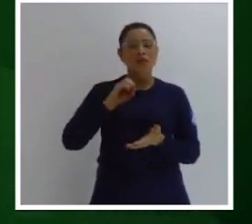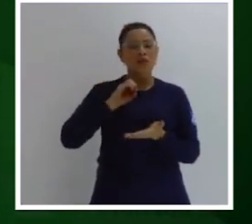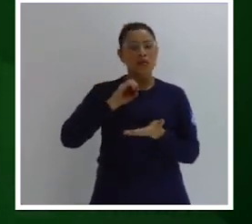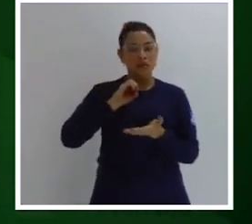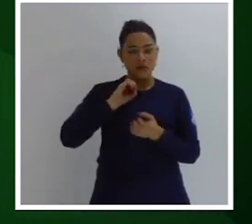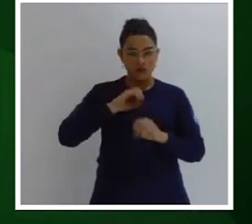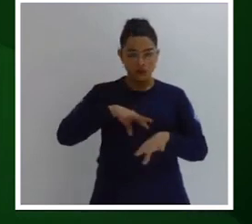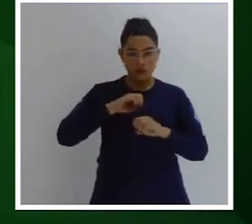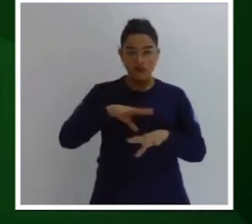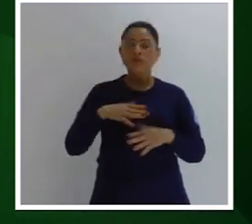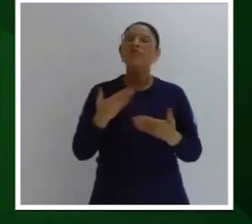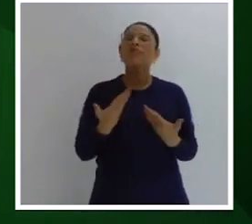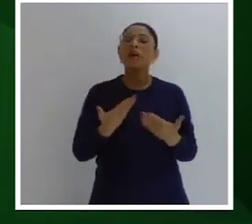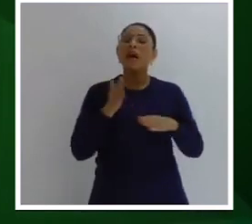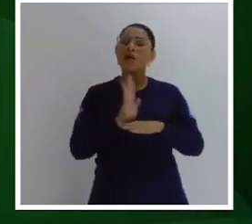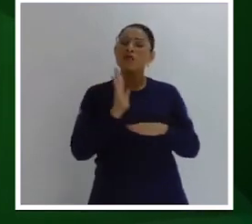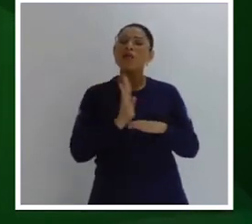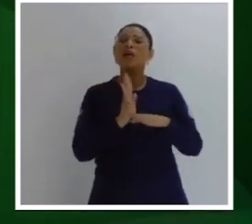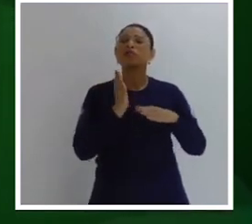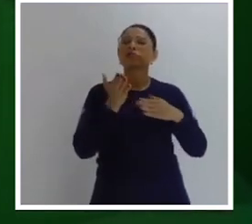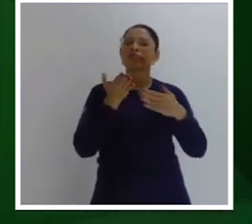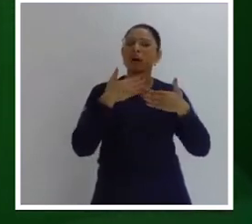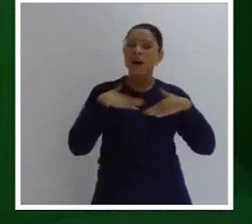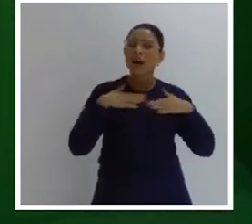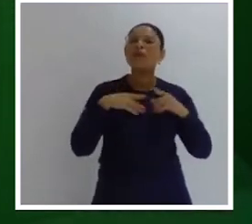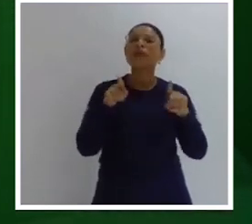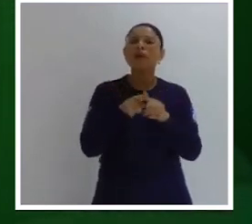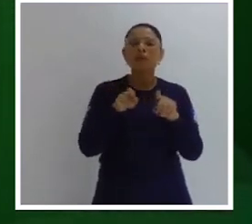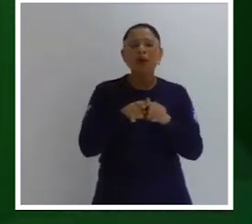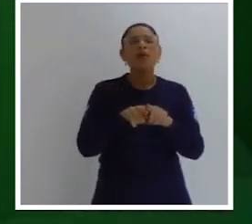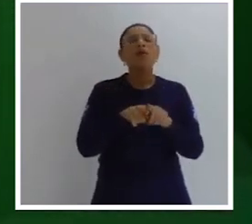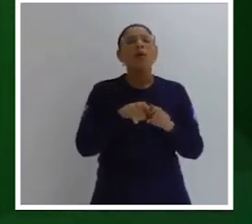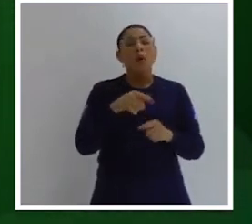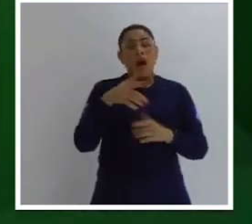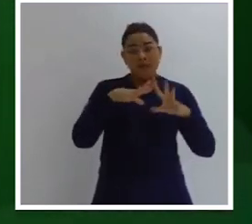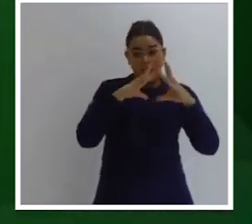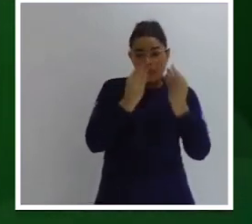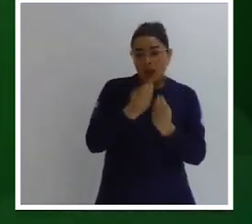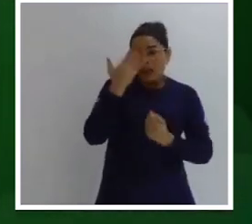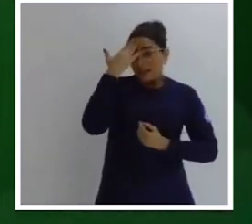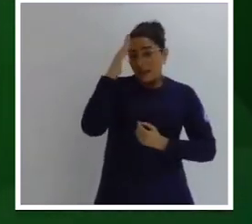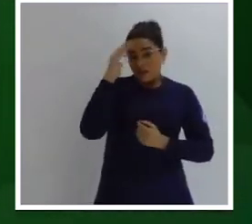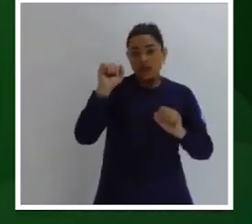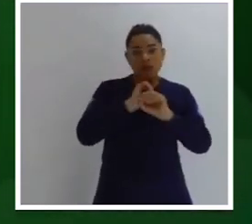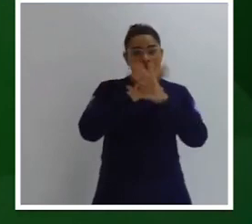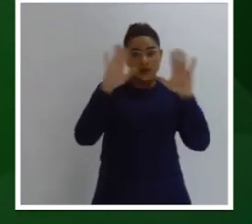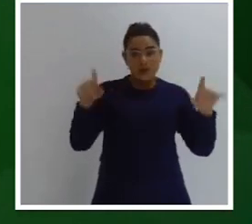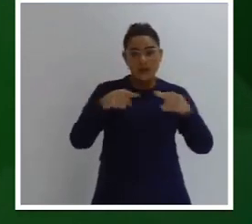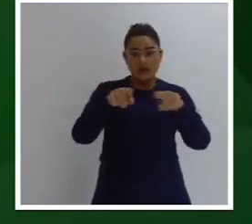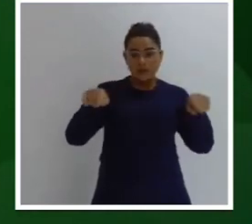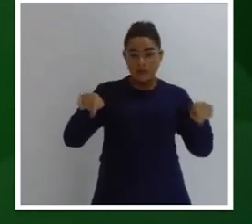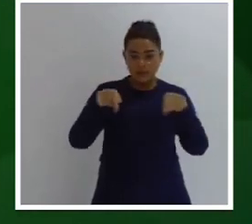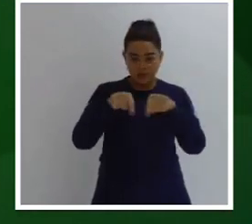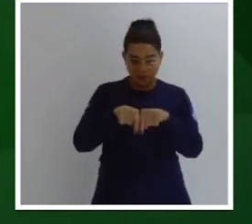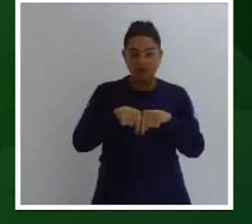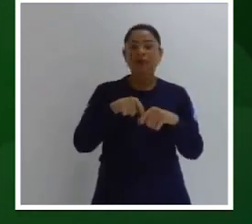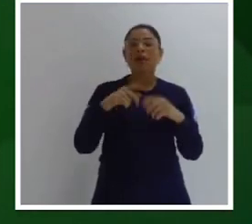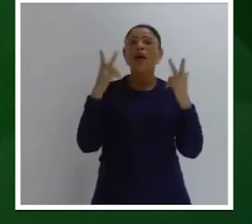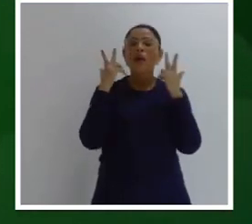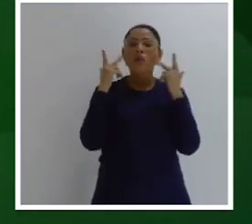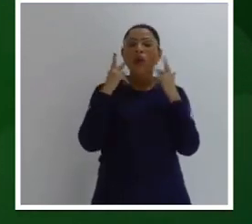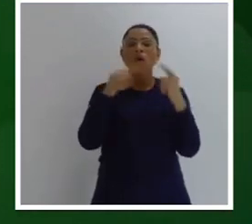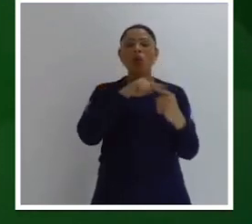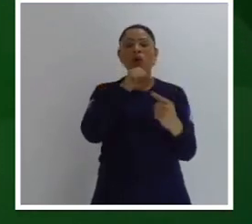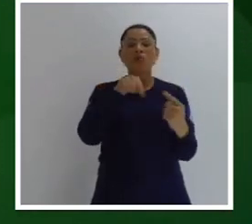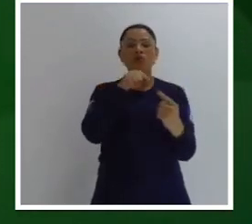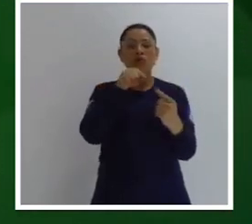a calma o Pai entende Qual objetivo da sala regular porque às vezes vamos dizer até com a forma de preconceito